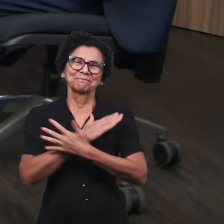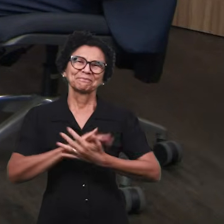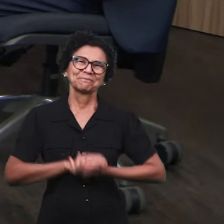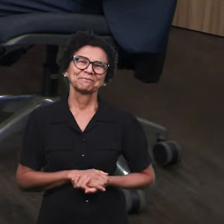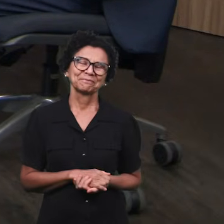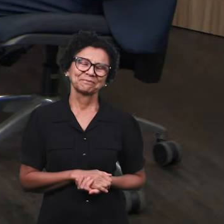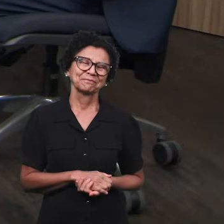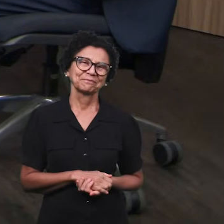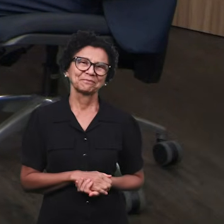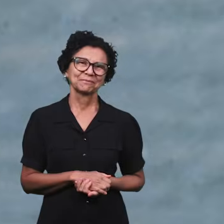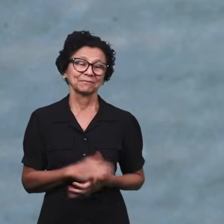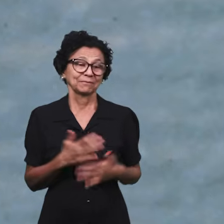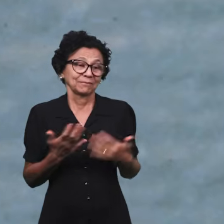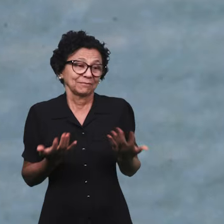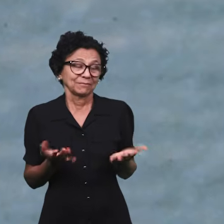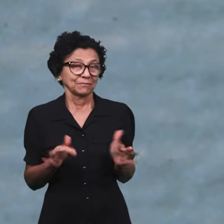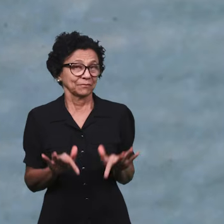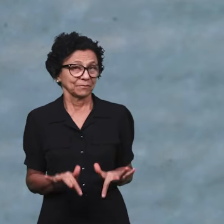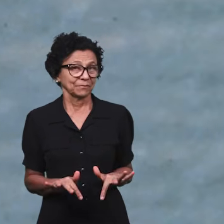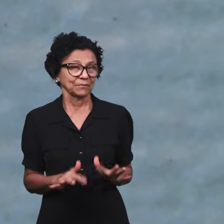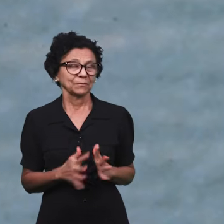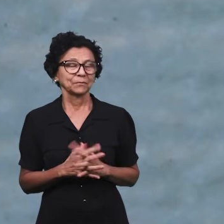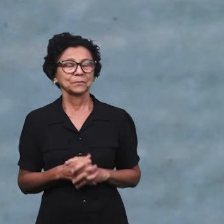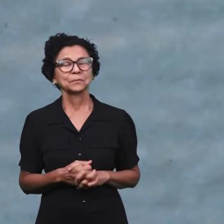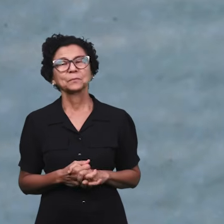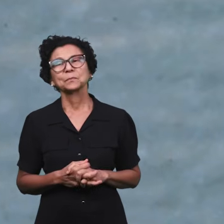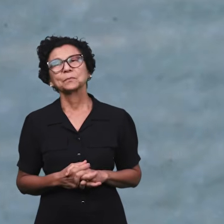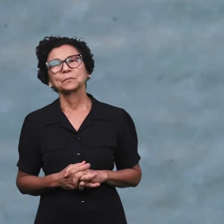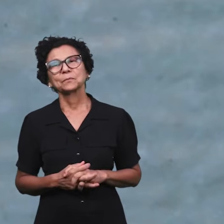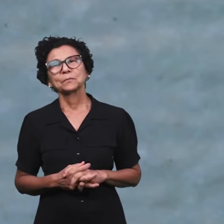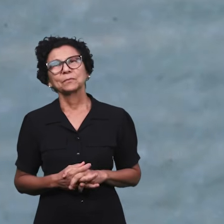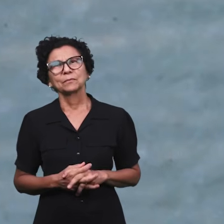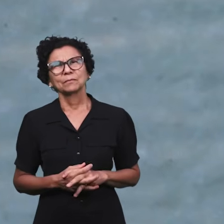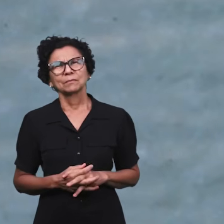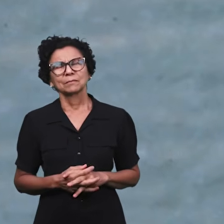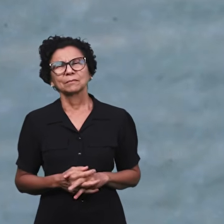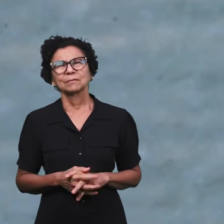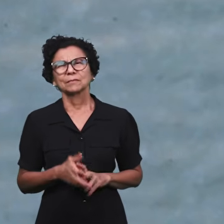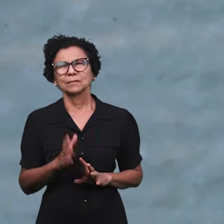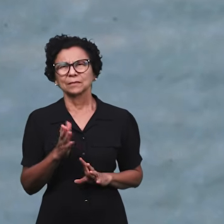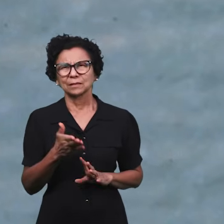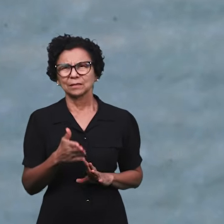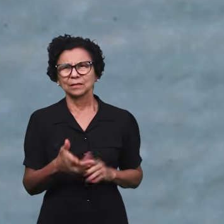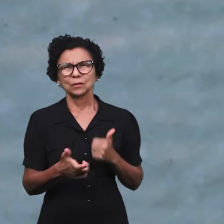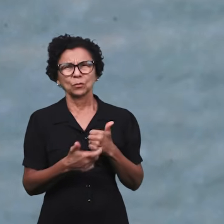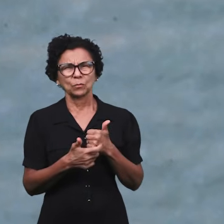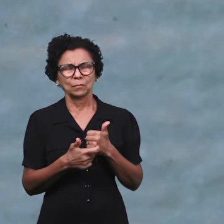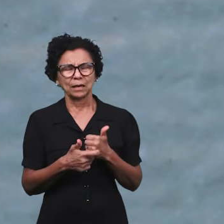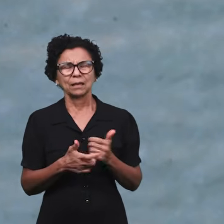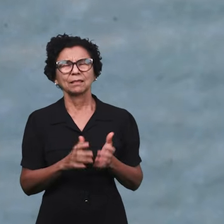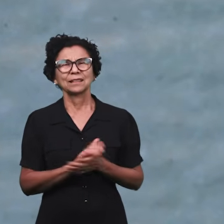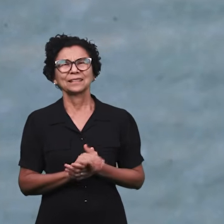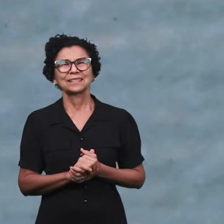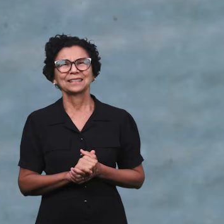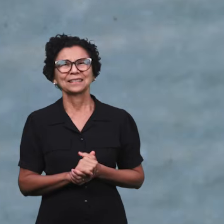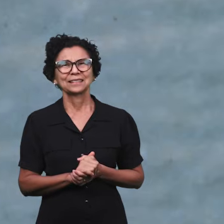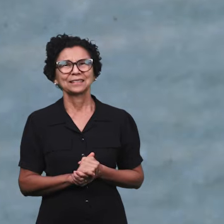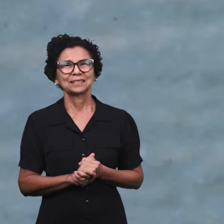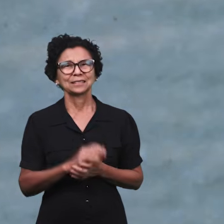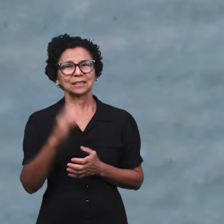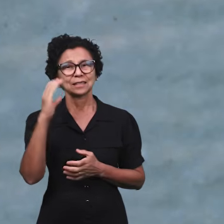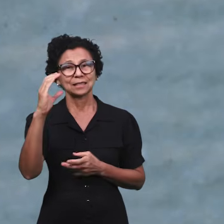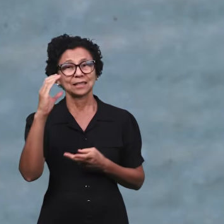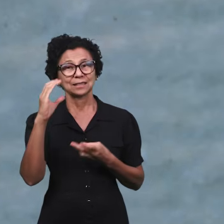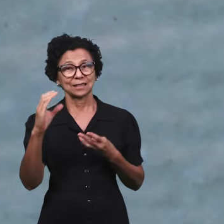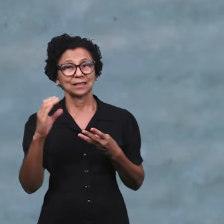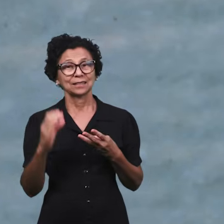os irmãos ali em Viana. Bom, a gente chega então ao final de mais uma edição desse programa. Já foi falado algumas vezes, curta, comente, compartilhe, é isso mesmo, são os 3